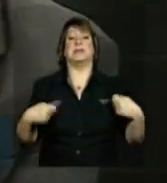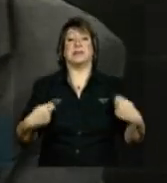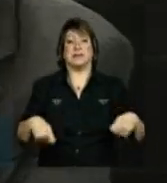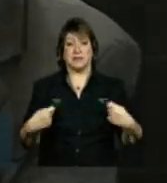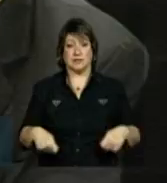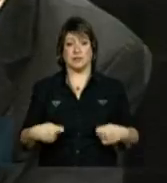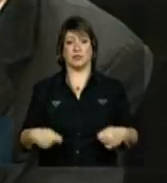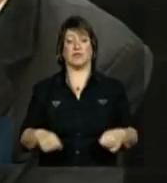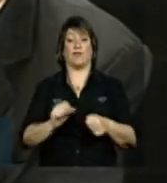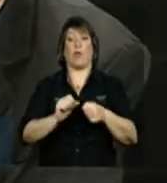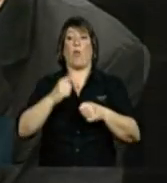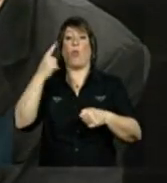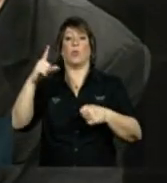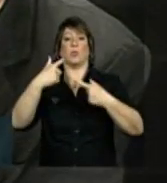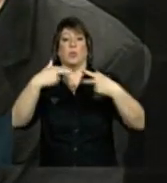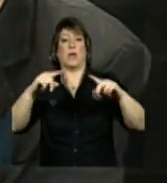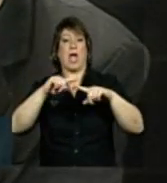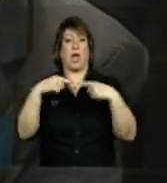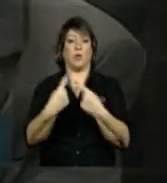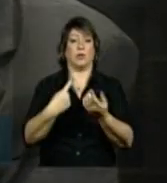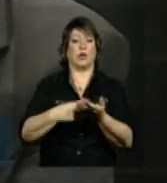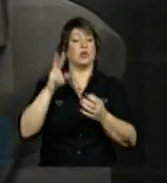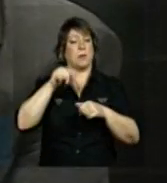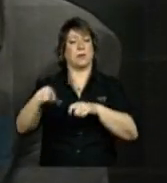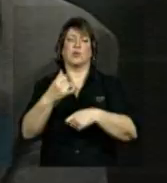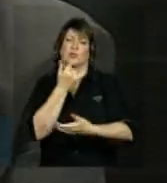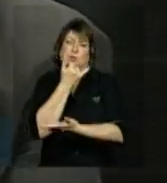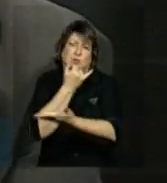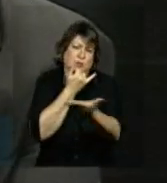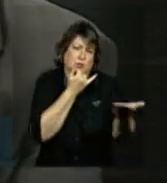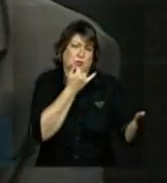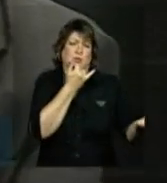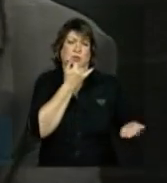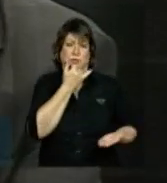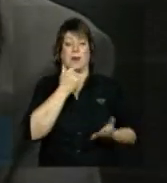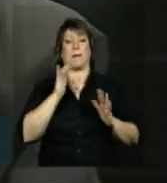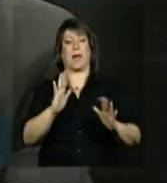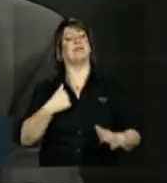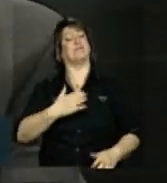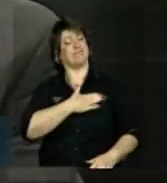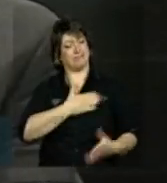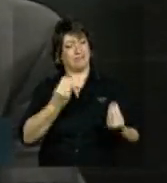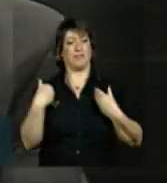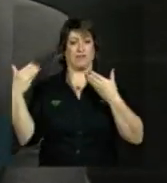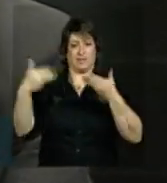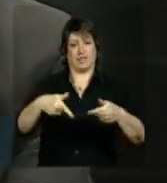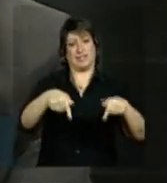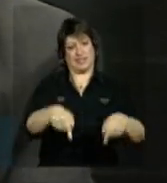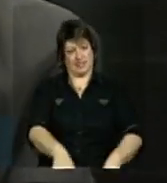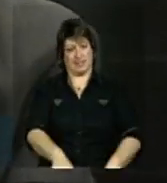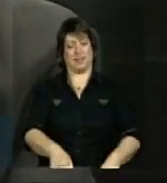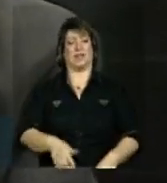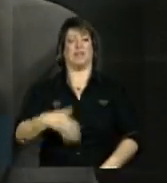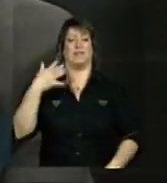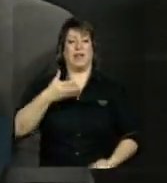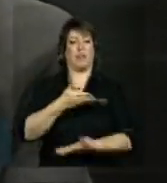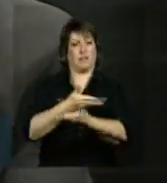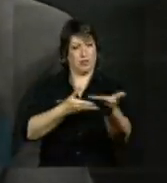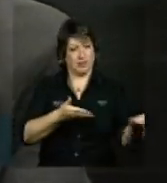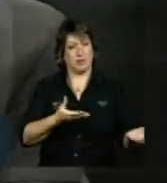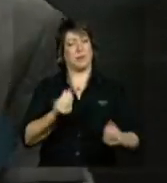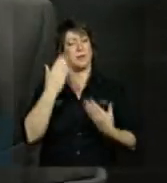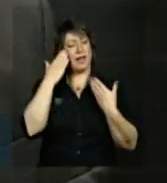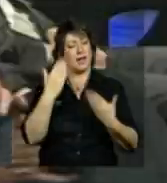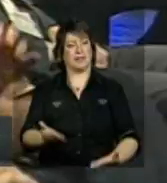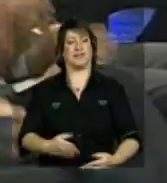tratar de outros assuntos pertinentes à agricultura. Mil perdões mesmo, mas foi uma honra para mim poder estar com cada um de vocês.